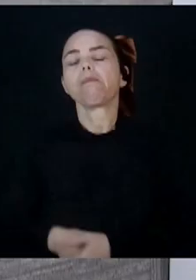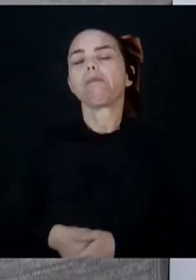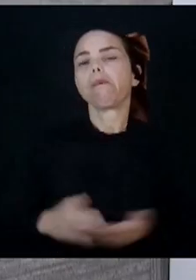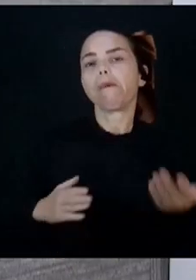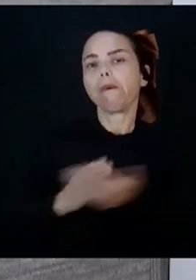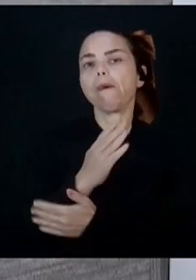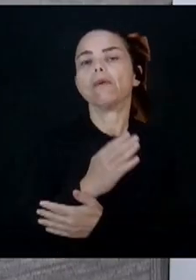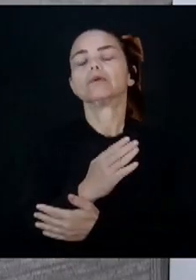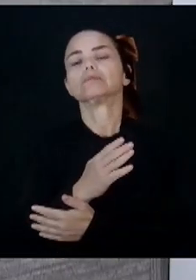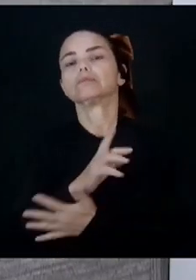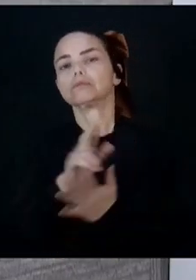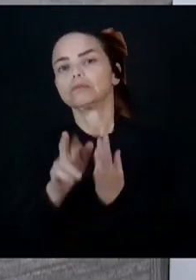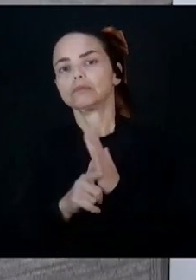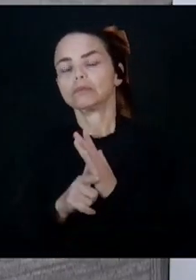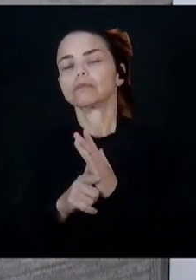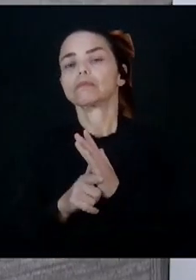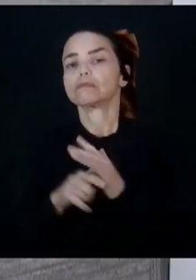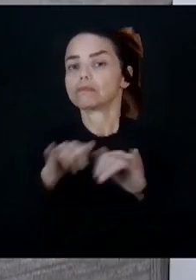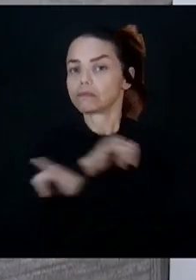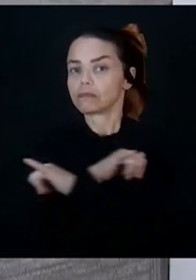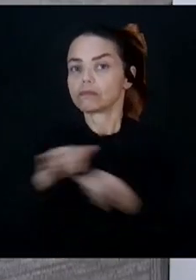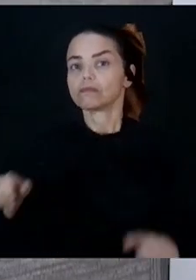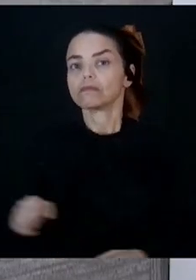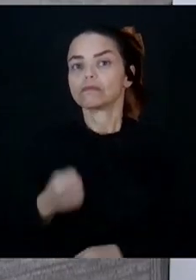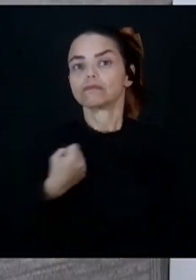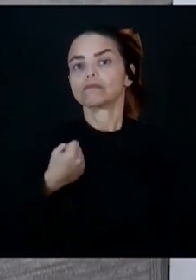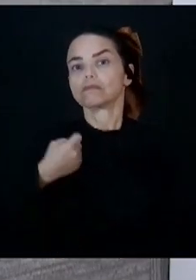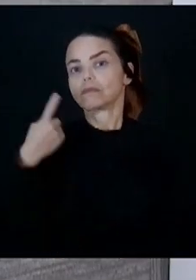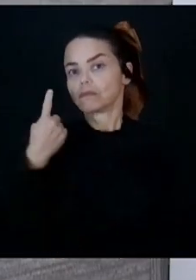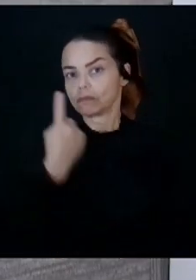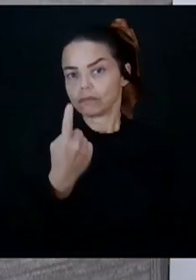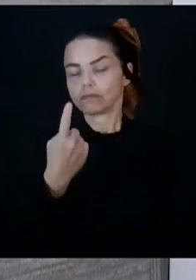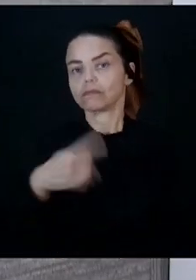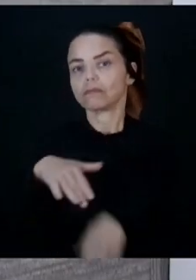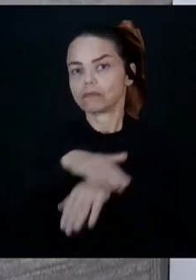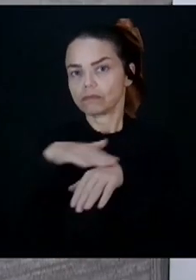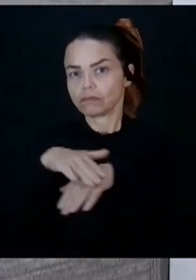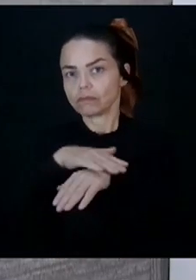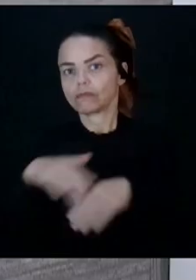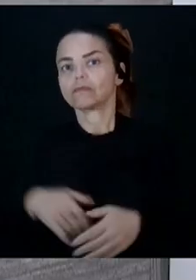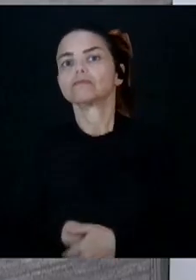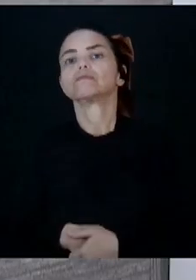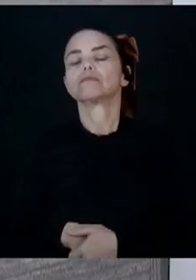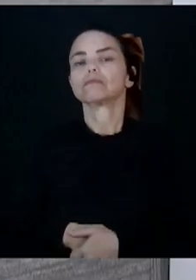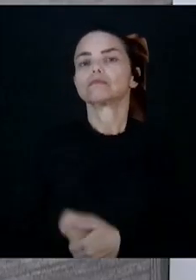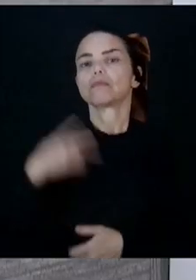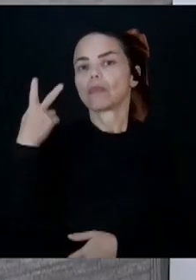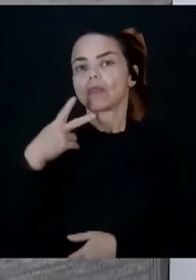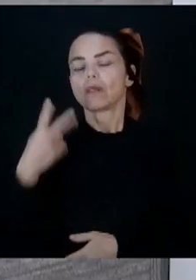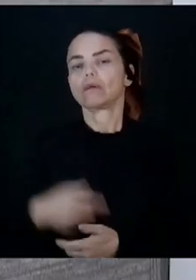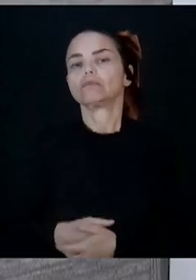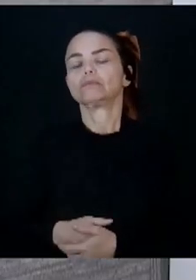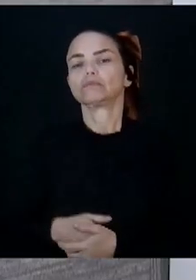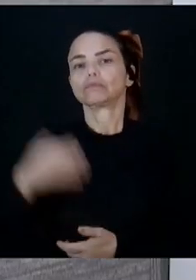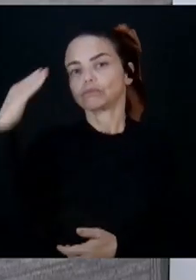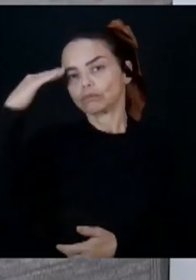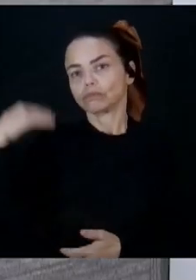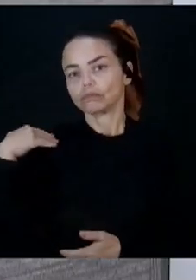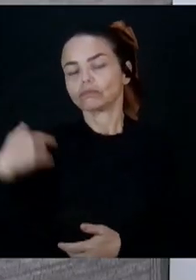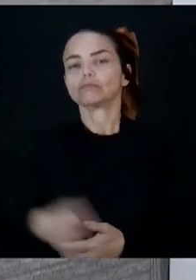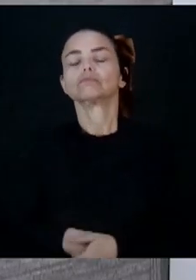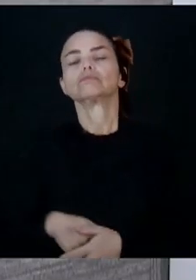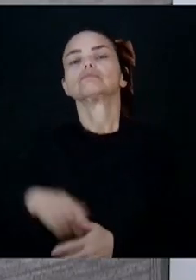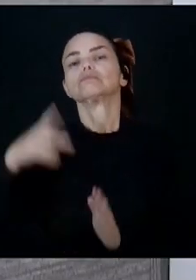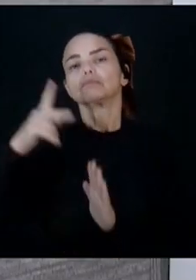esses que eu citei, o item 1. Conversamos com a vereadora Débora Palermo, era um projeto de lei